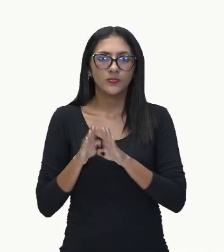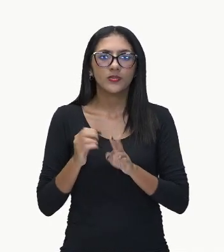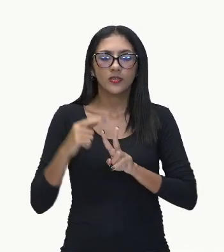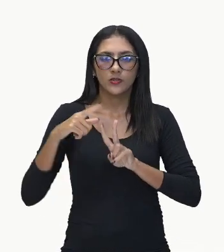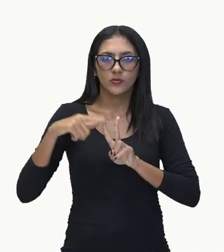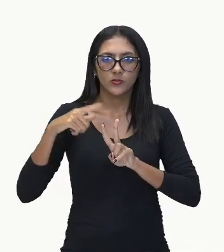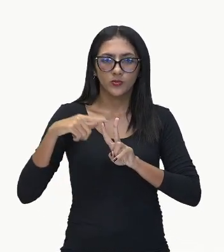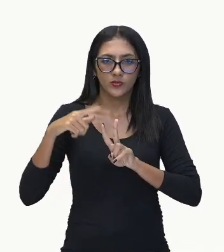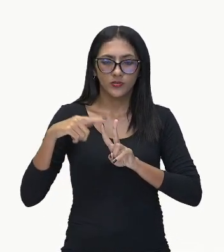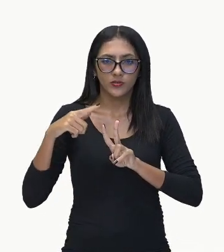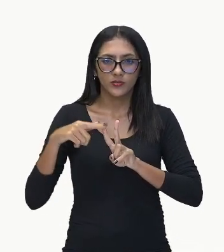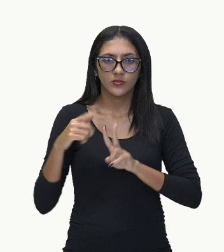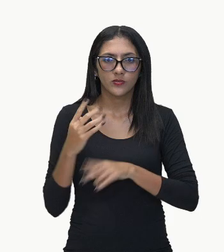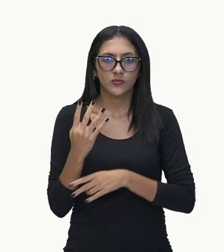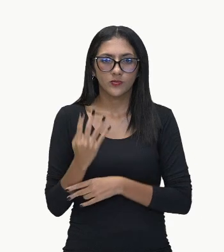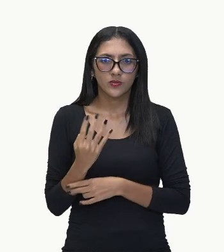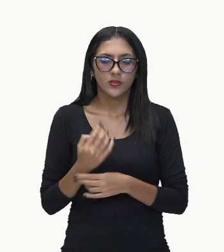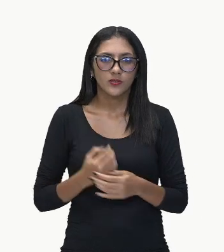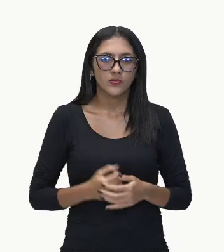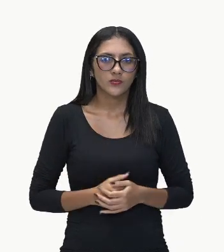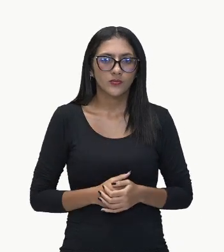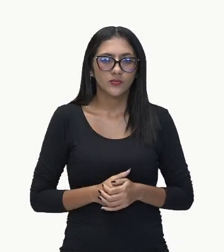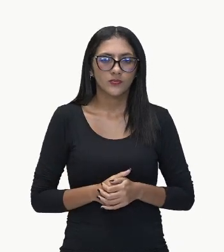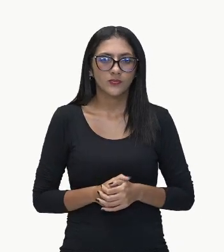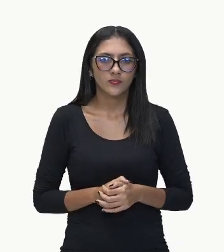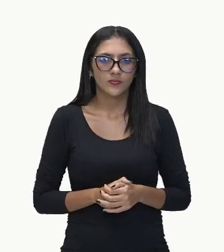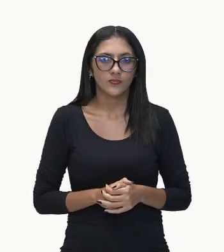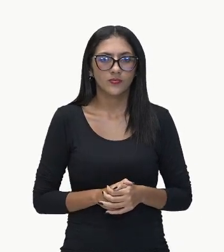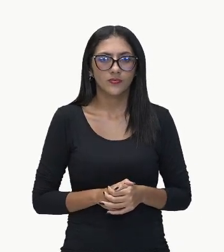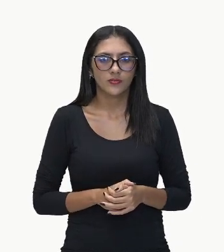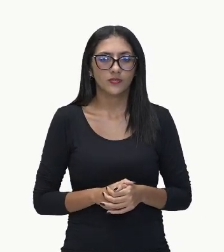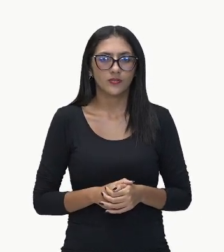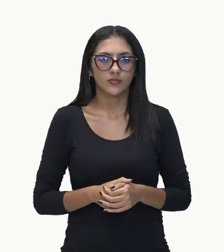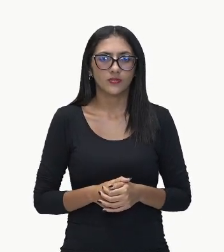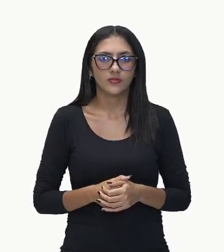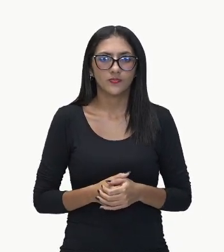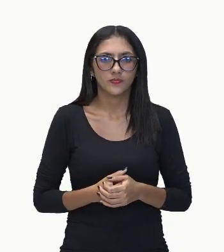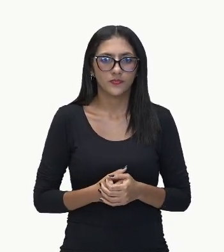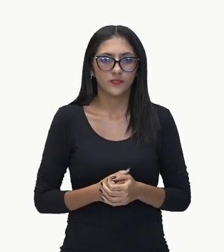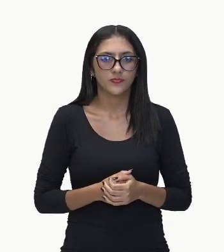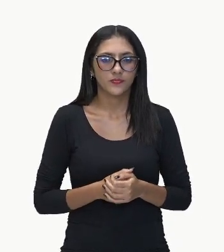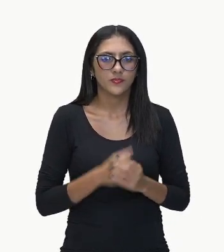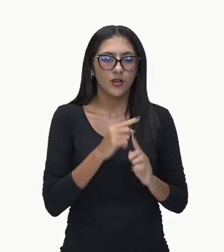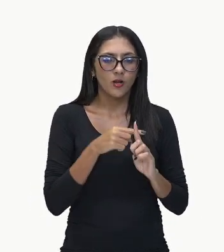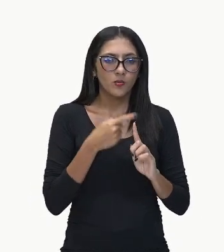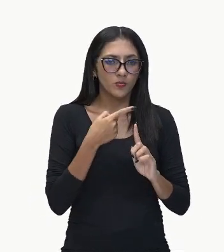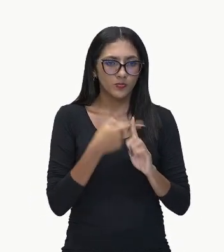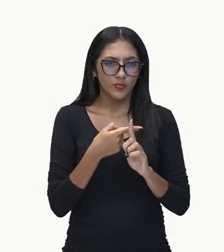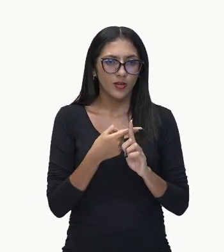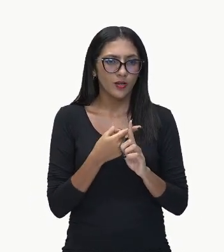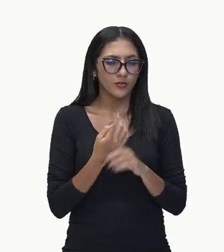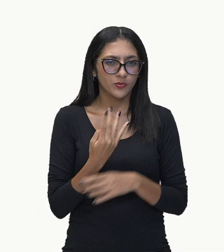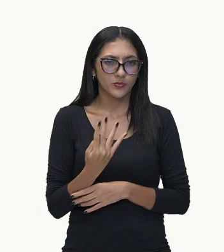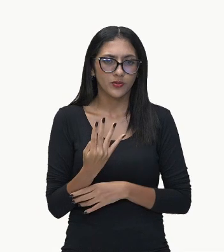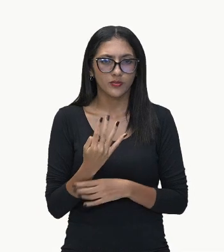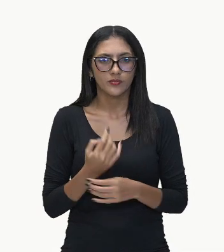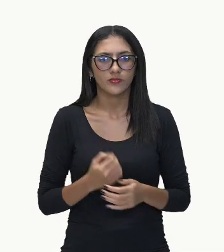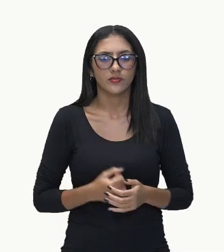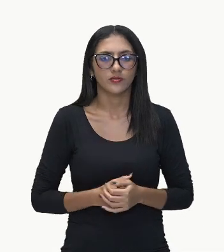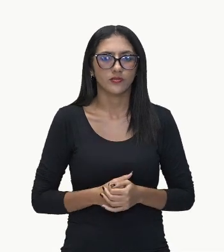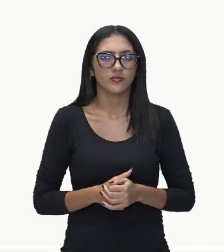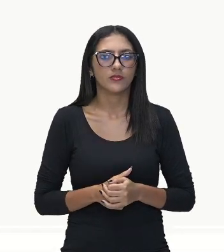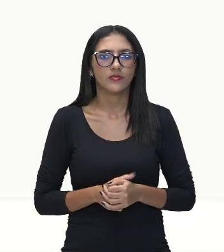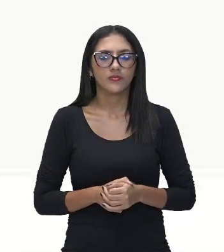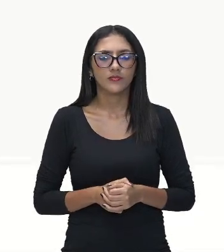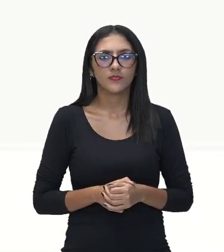4 ah perdão tirar vamos tirar na próxima mais 4 vamos deixar assim ainda para não confundir tá bom continuando ó ficamos aqui